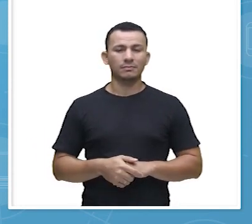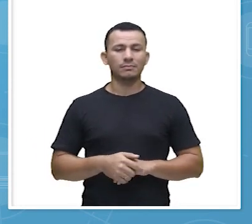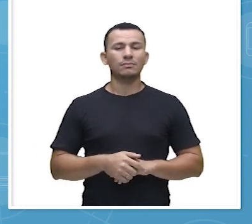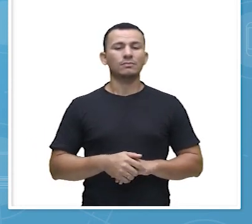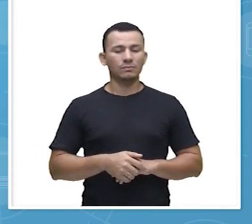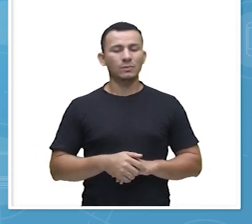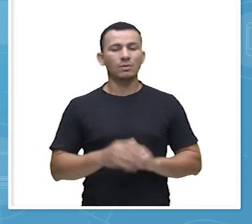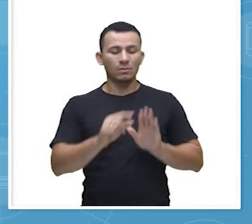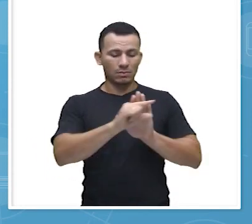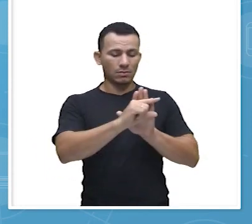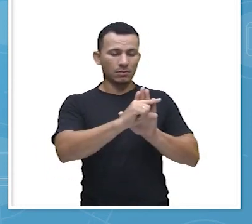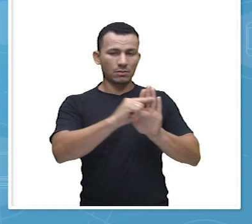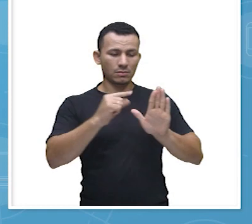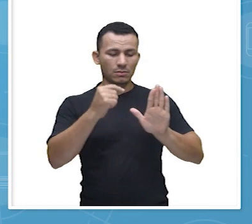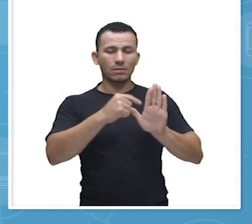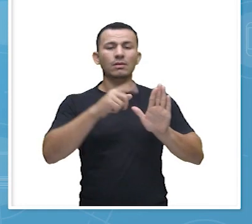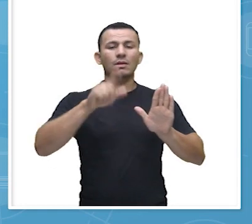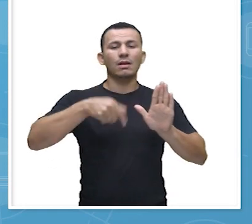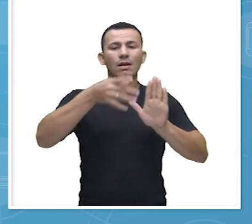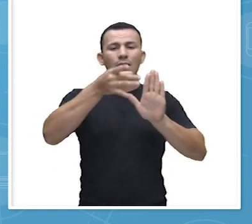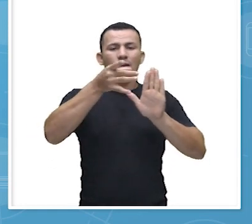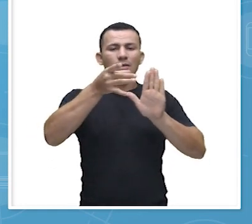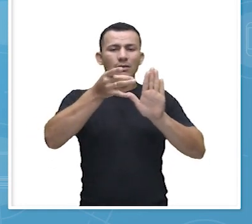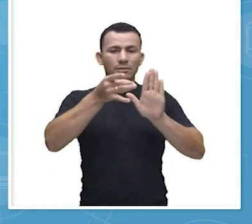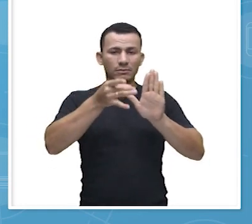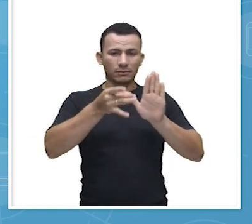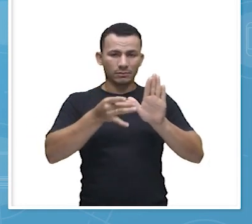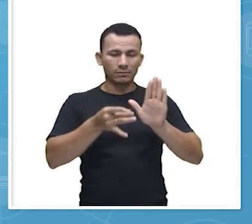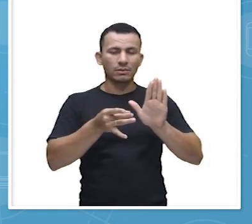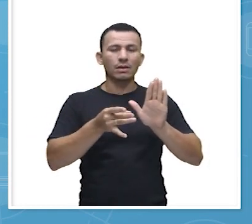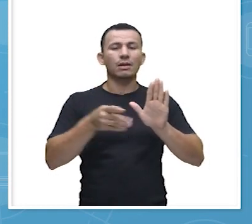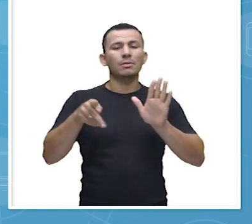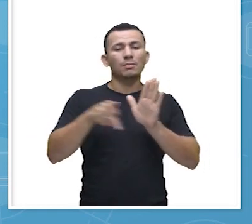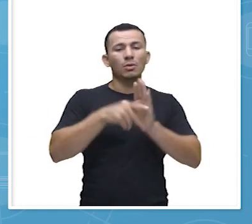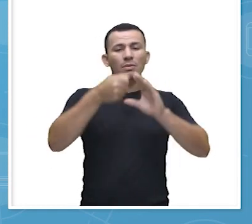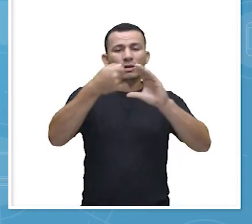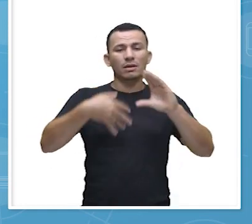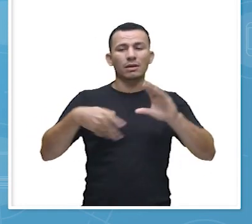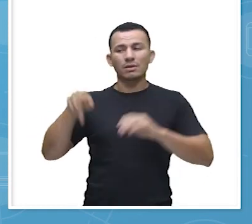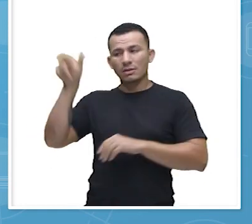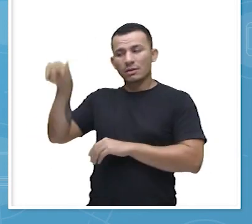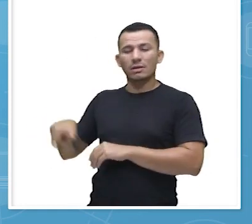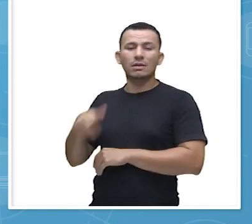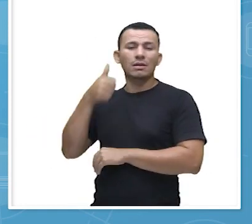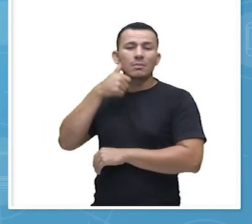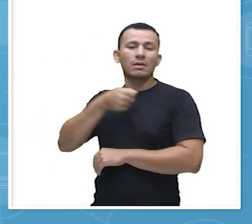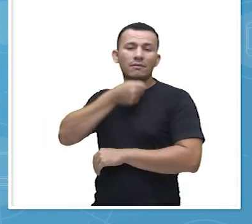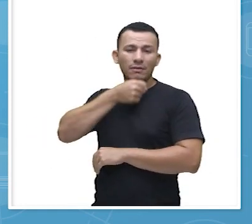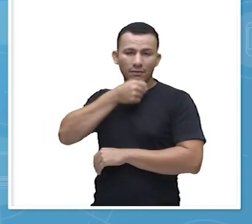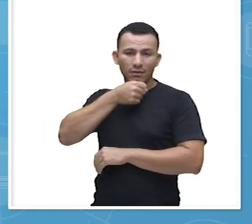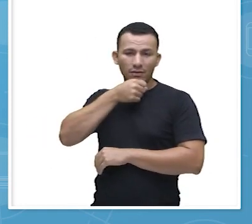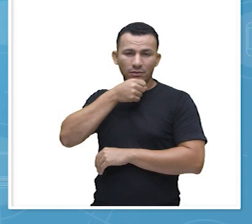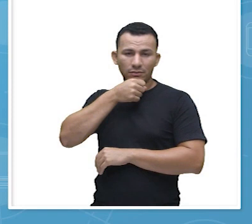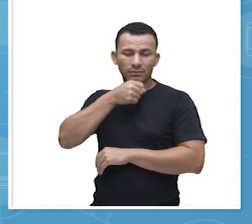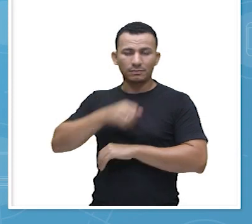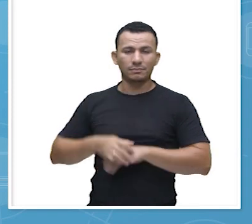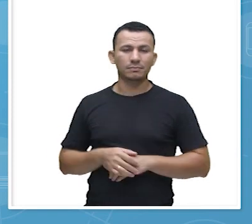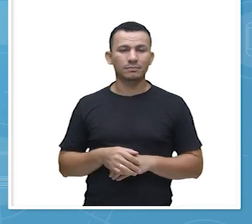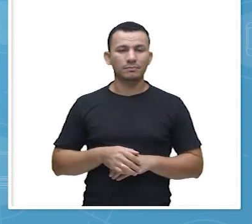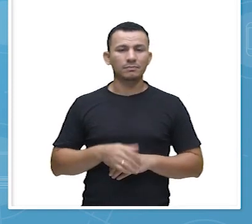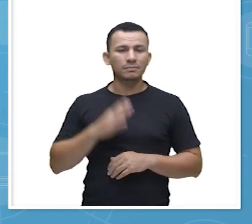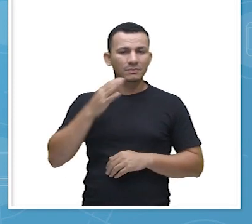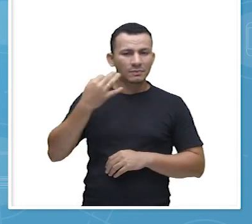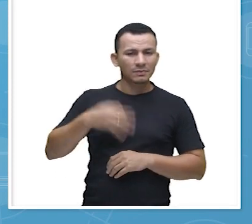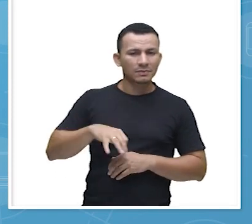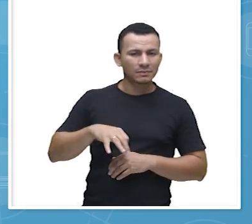De novo, é a parte em que se está trazendo caracterizações sobre a vovó Maricota. E é o que diz o nosso gabarito. Olhem aí,